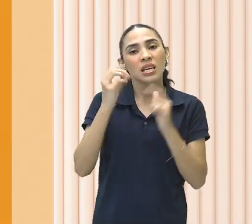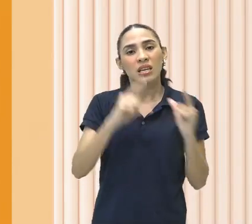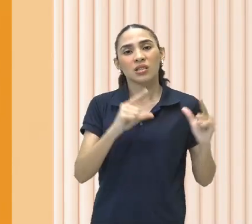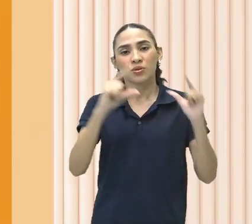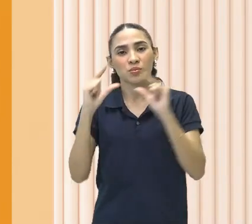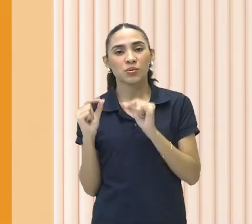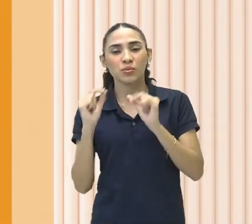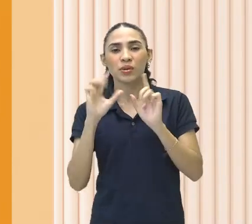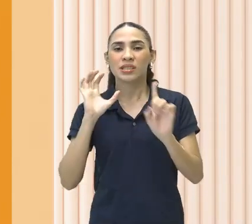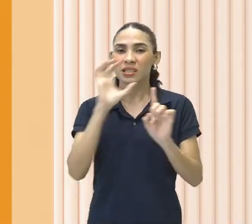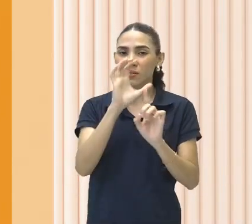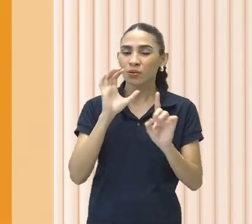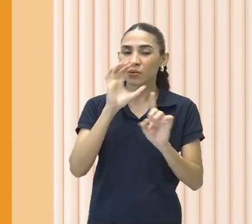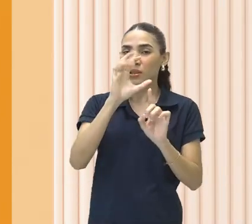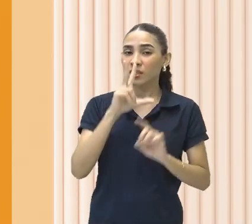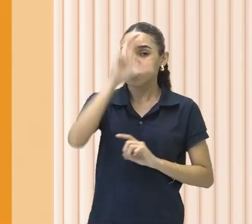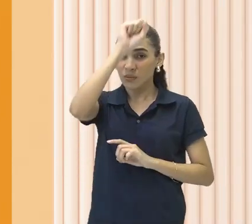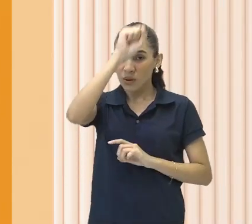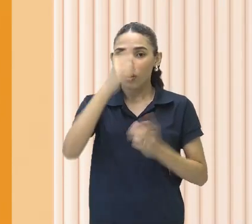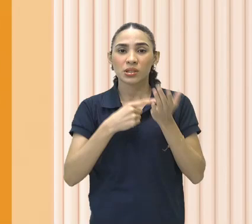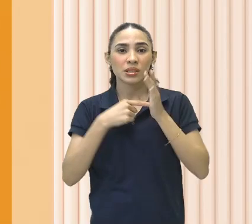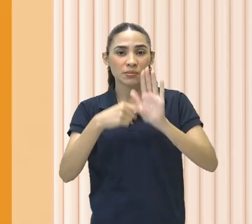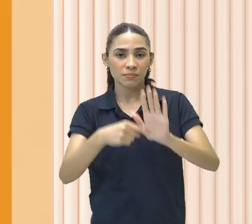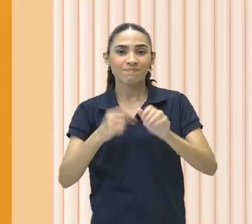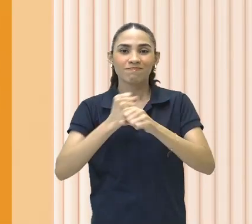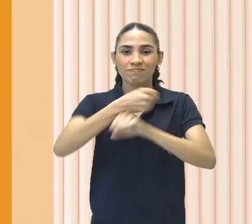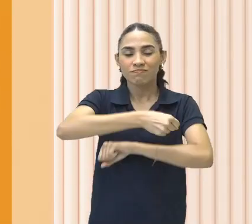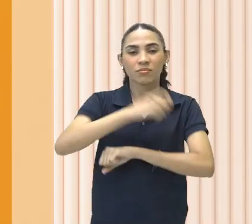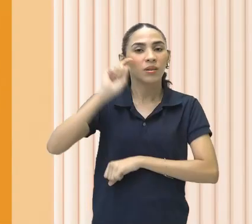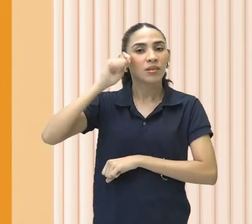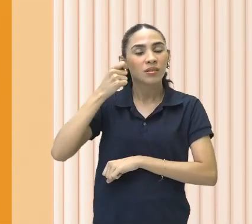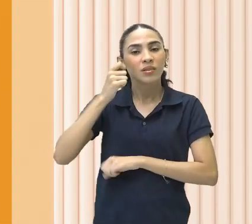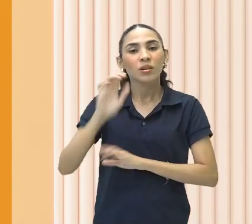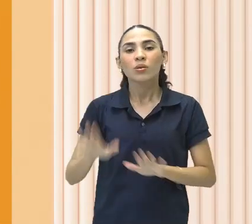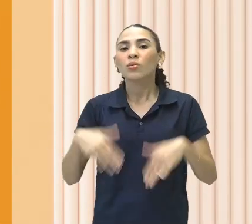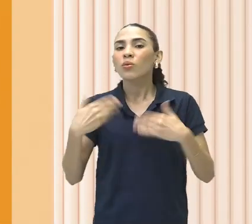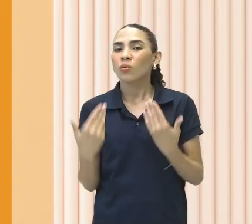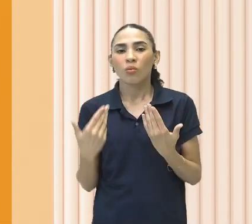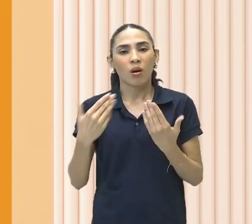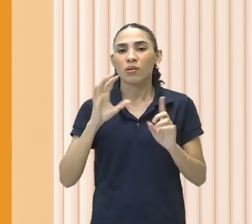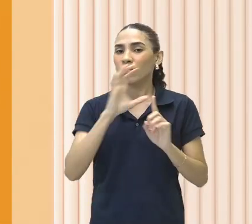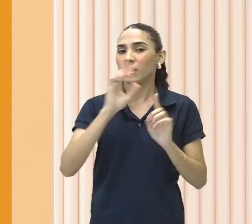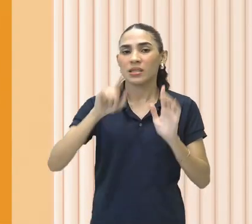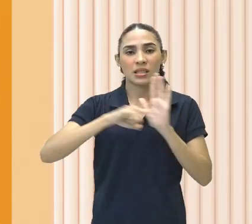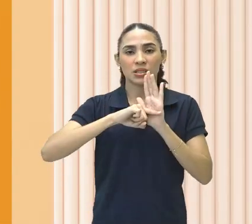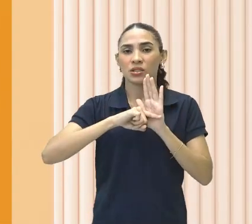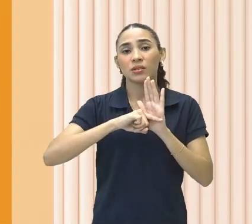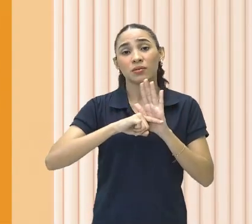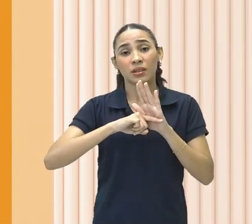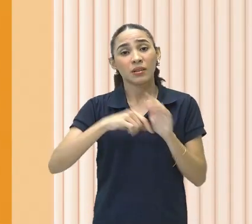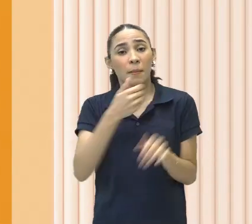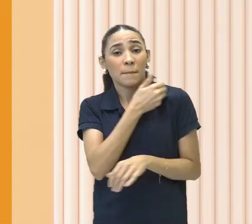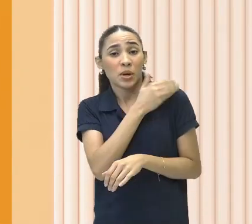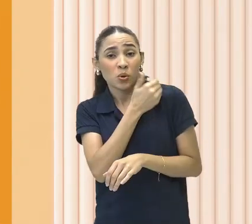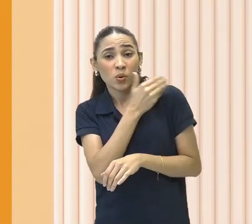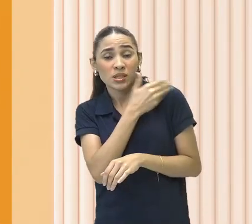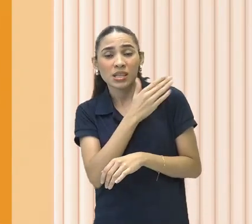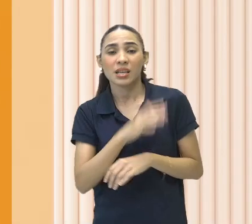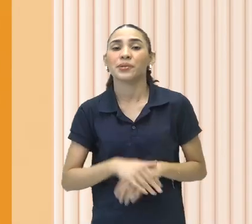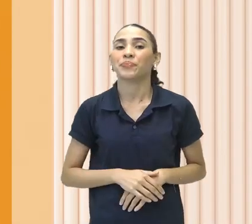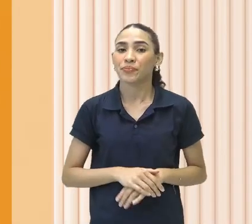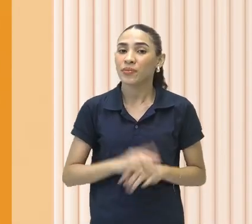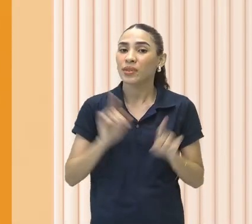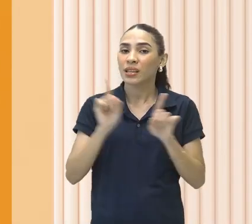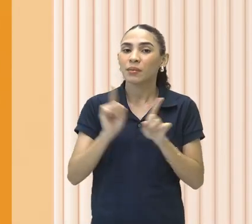minimizar os efeitos aplicados aos afrodescendentes. Que efeitos negativos seriam esses, né? O racismo, a questão